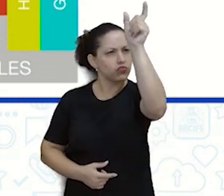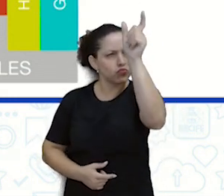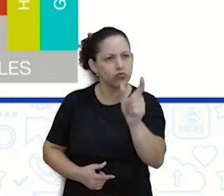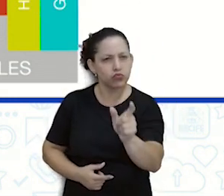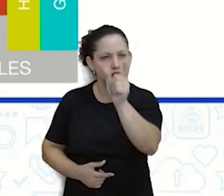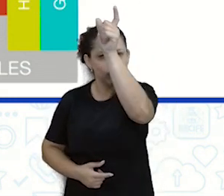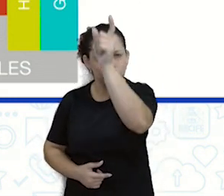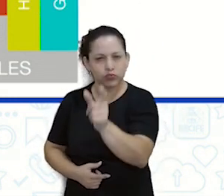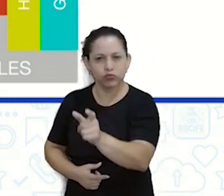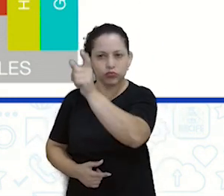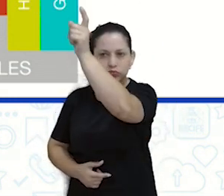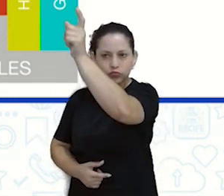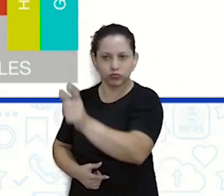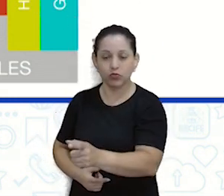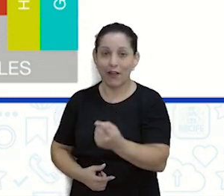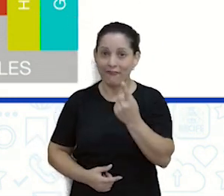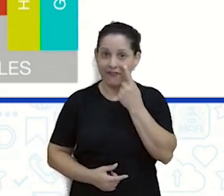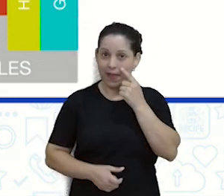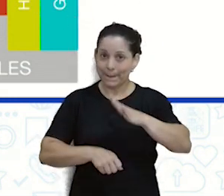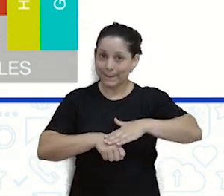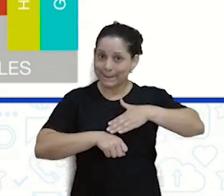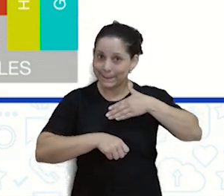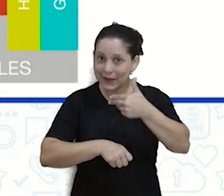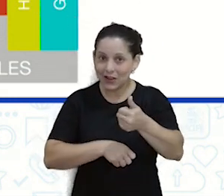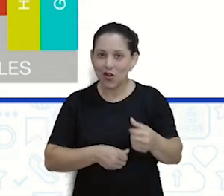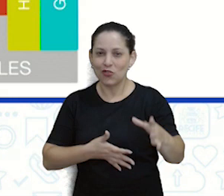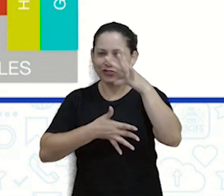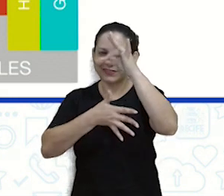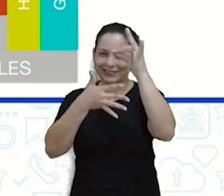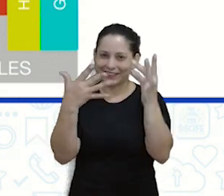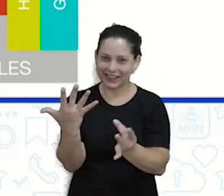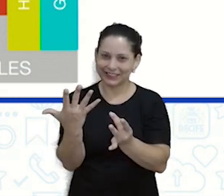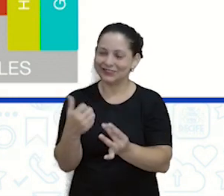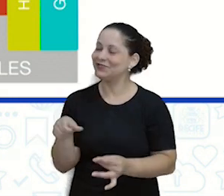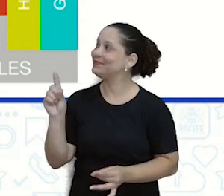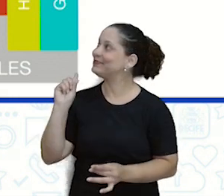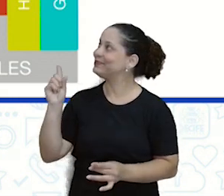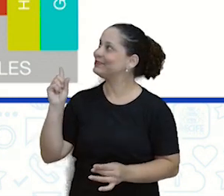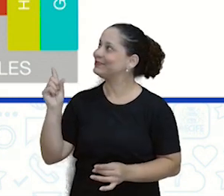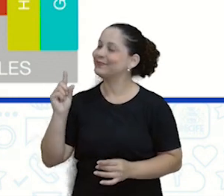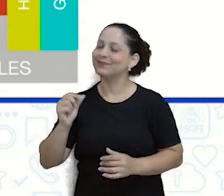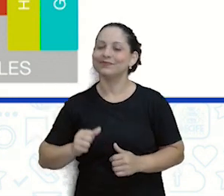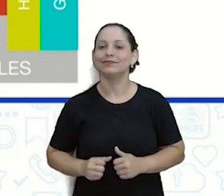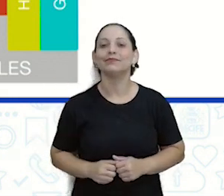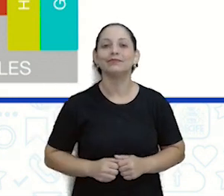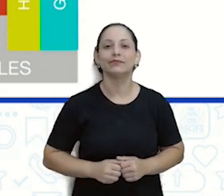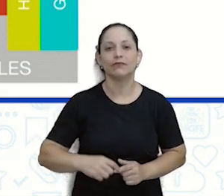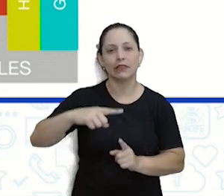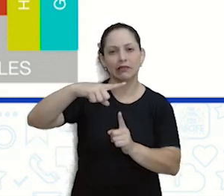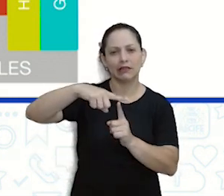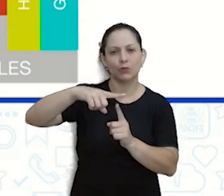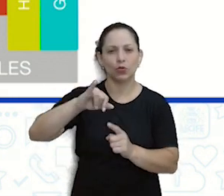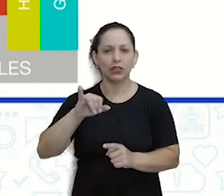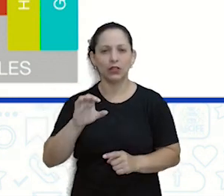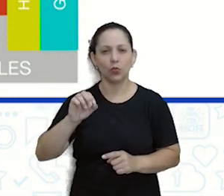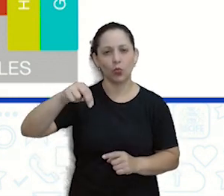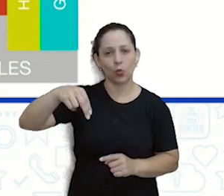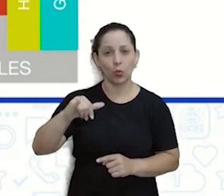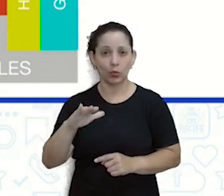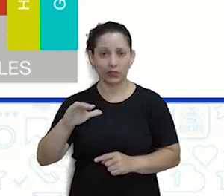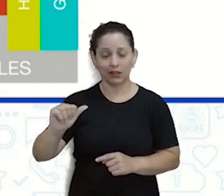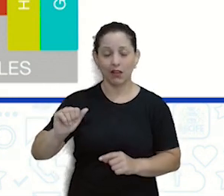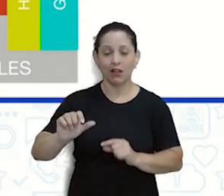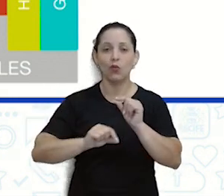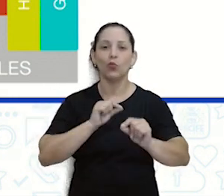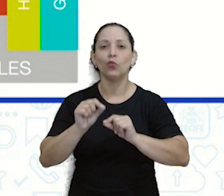mas eu tirei para vocês enxergarem melhor essa parte aí, essa primeira parte. Então, na ligação iônica, gente, ocorre a atração entre